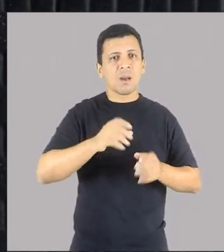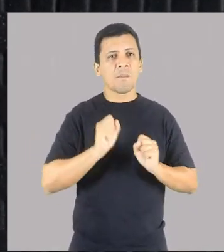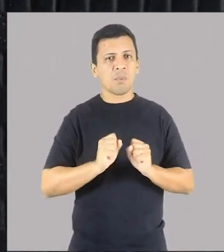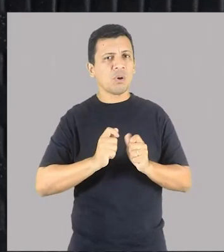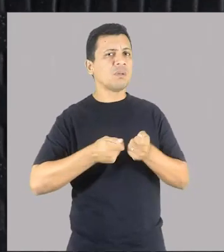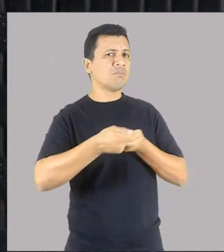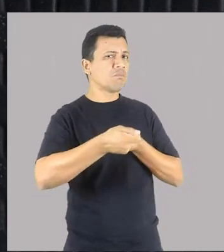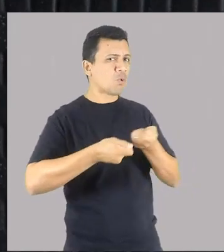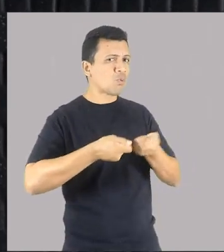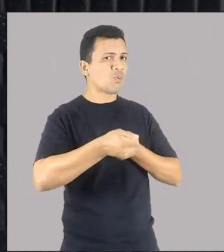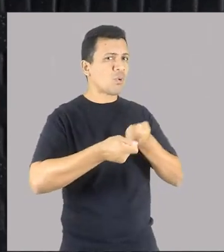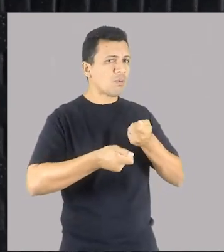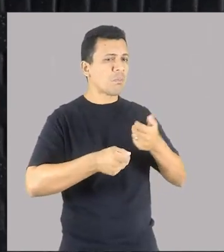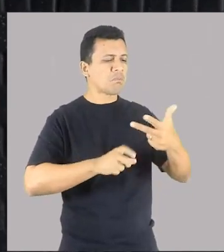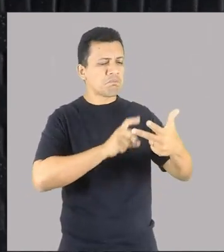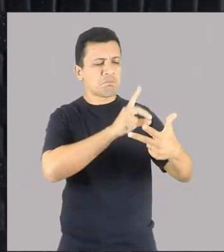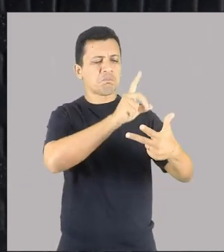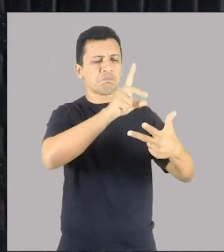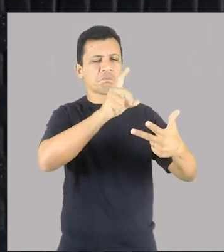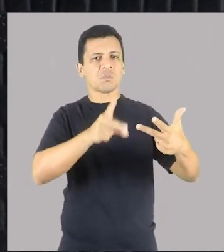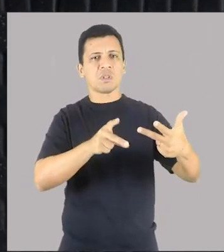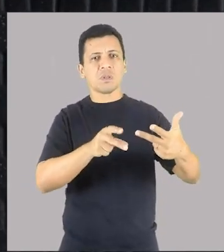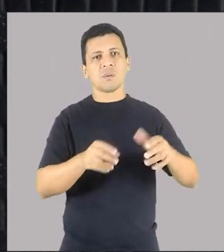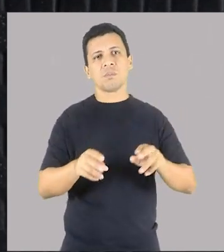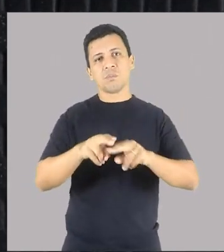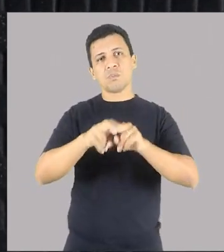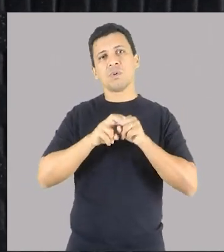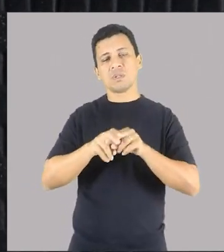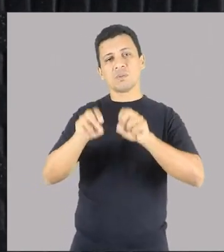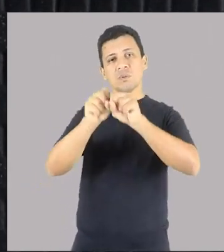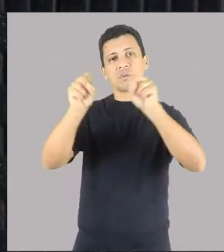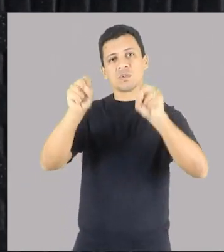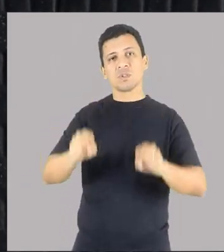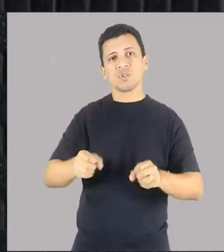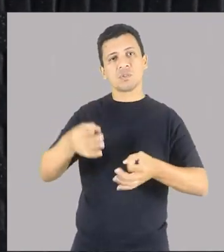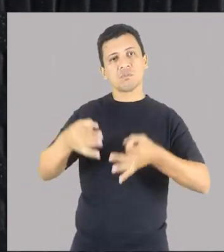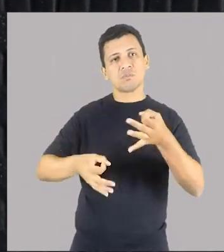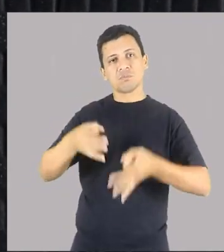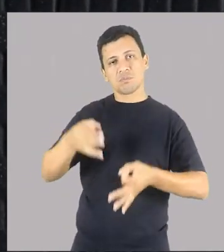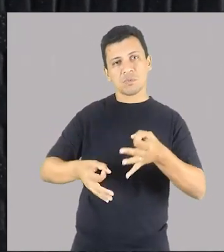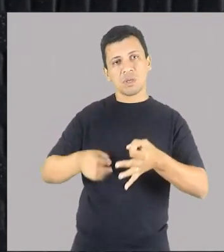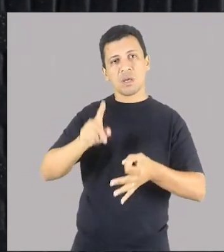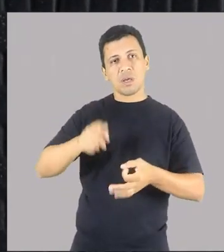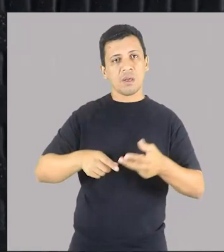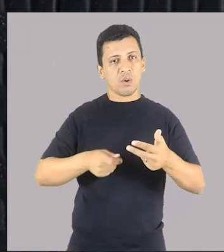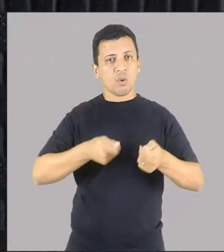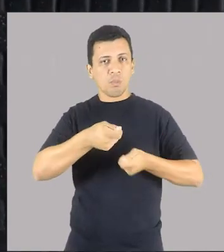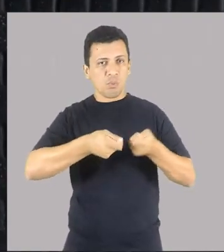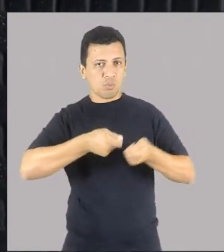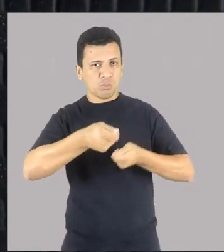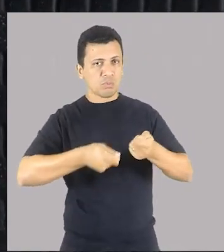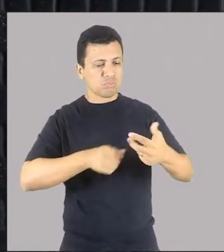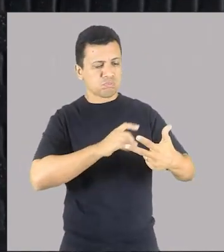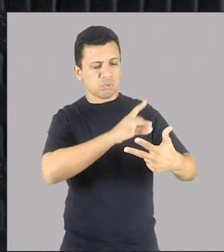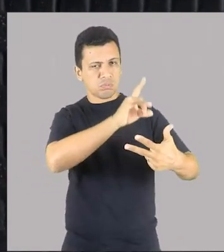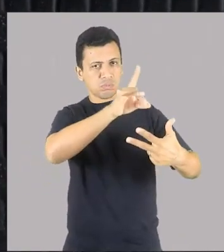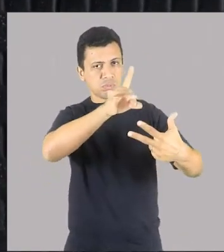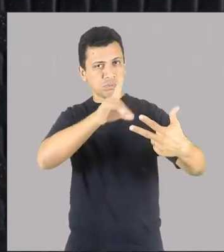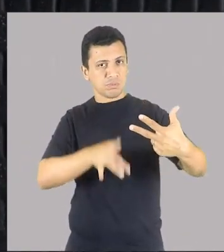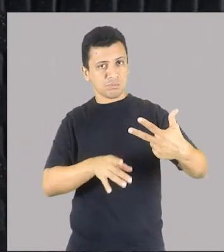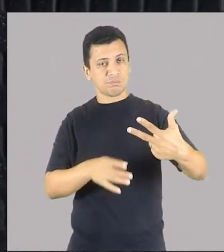controlam. Então, o sistema jurisdicional, ele serve para controle dos outros poderes. Dessa